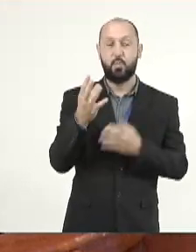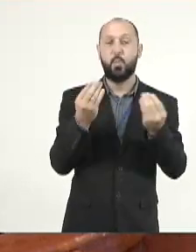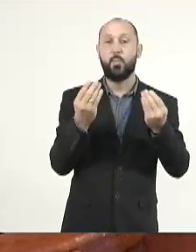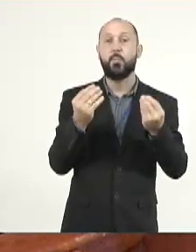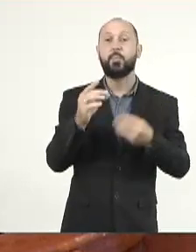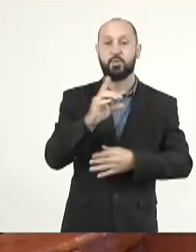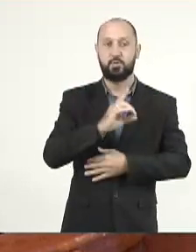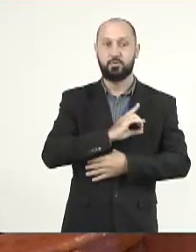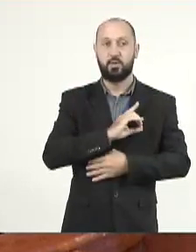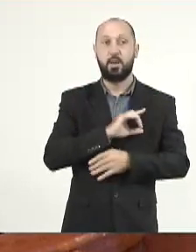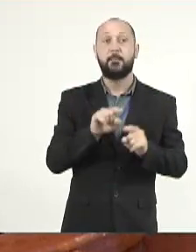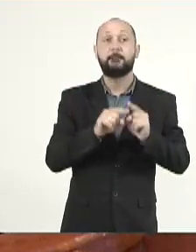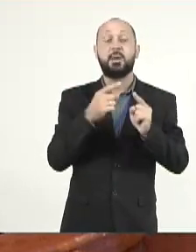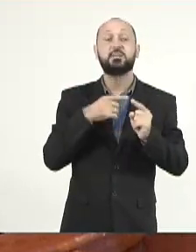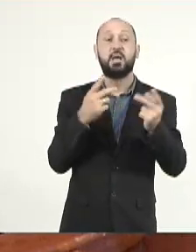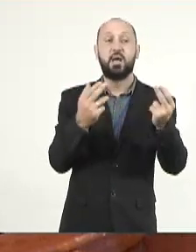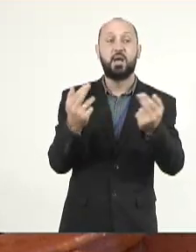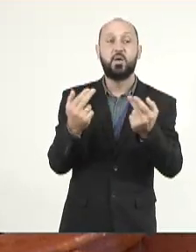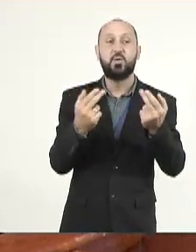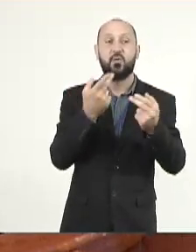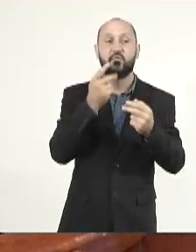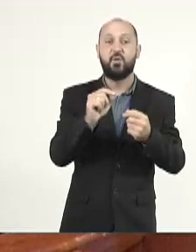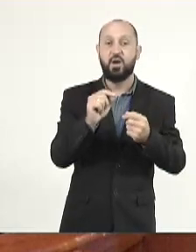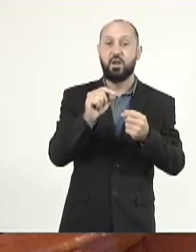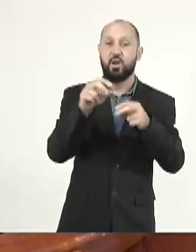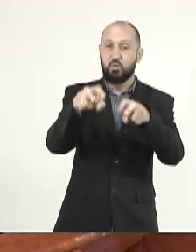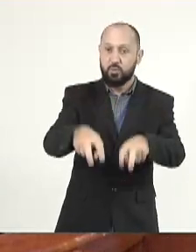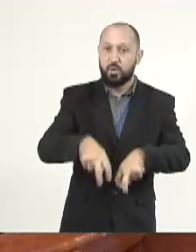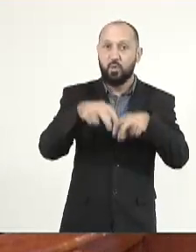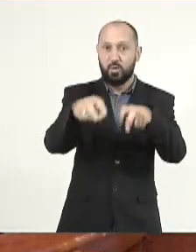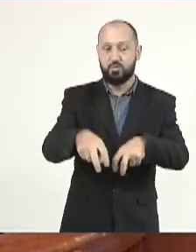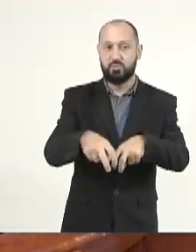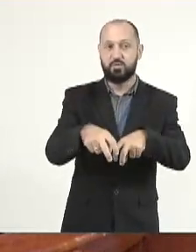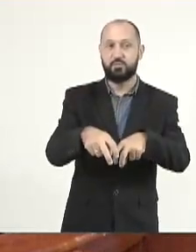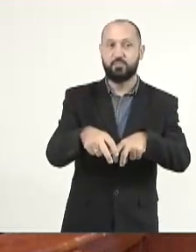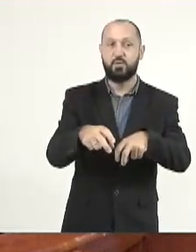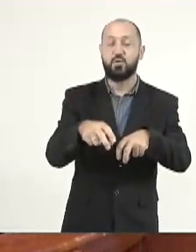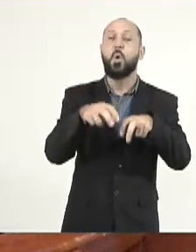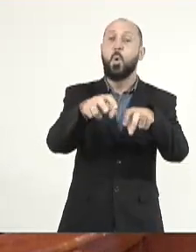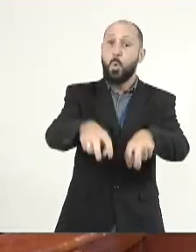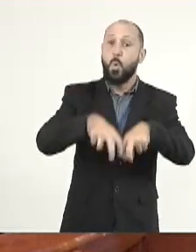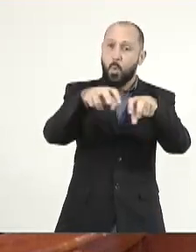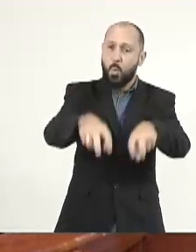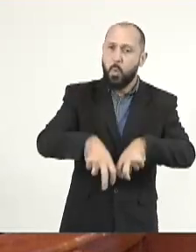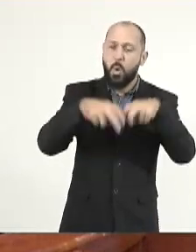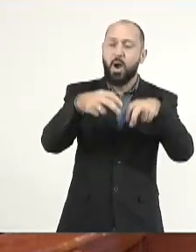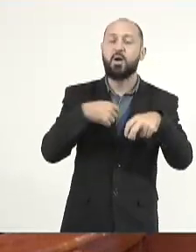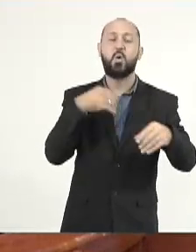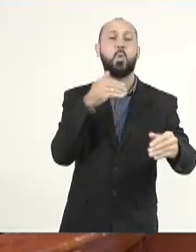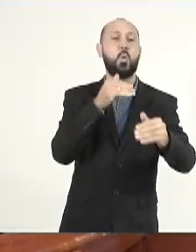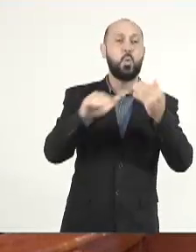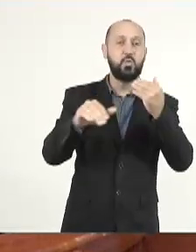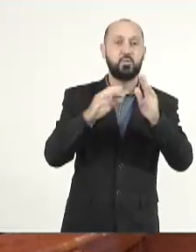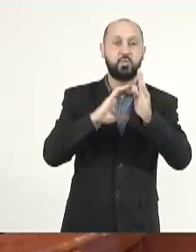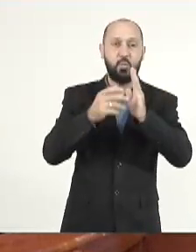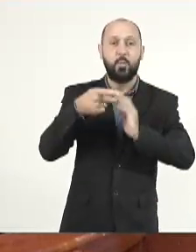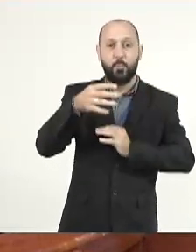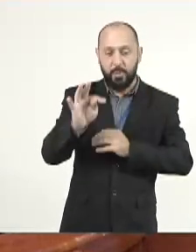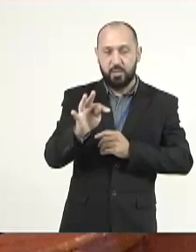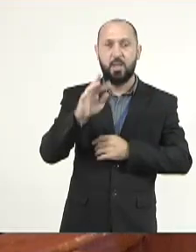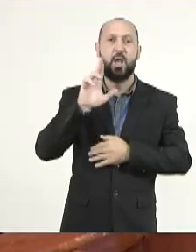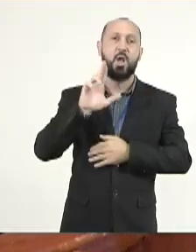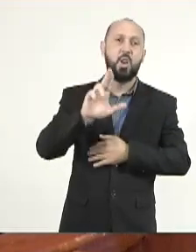muitos. E é assim que nós falamos do agronegócio. Embora o agronegócio seja contra o PT e o Lula, e